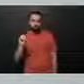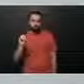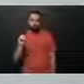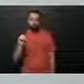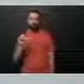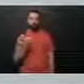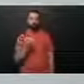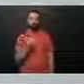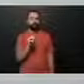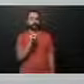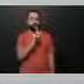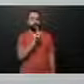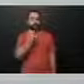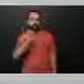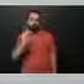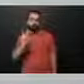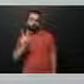10,